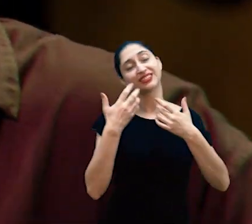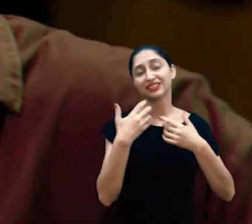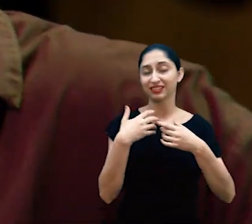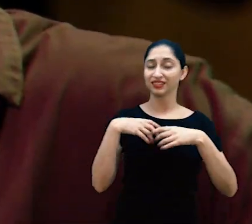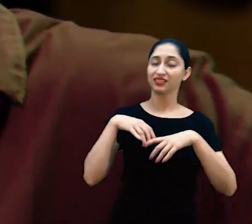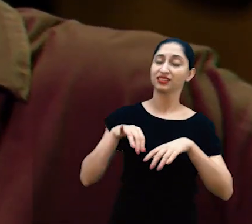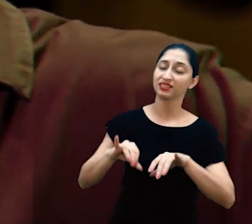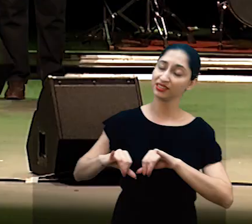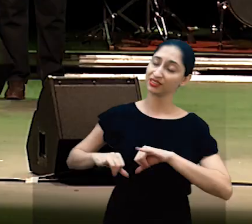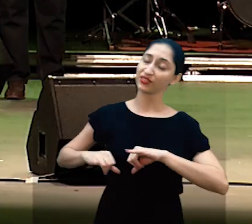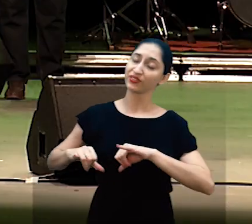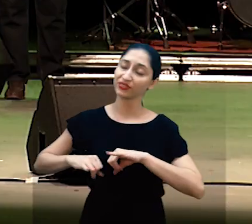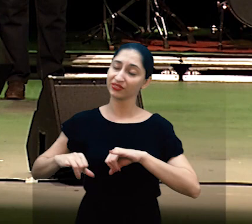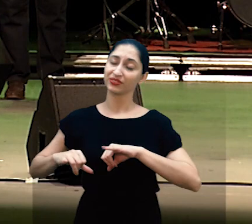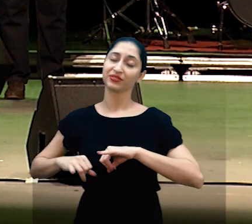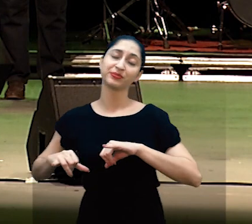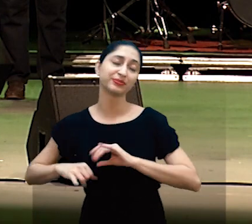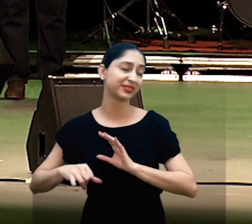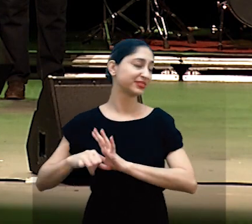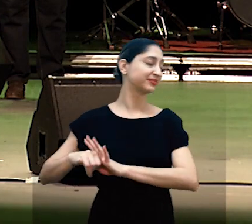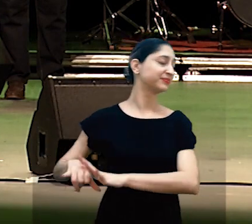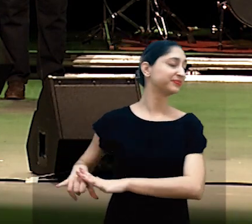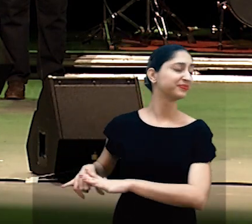Deixa a mágoa pra